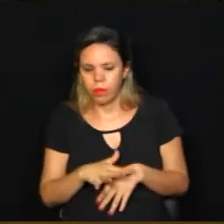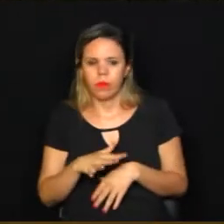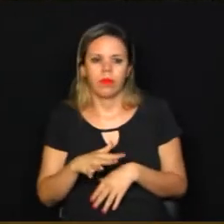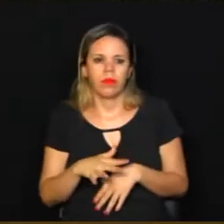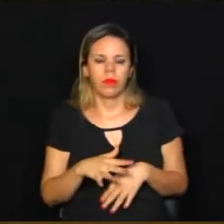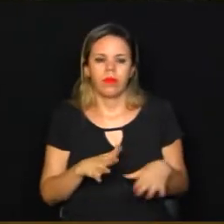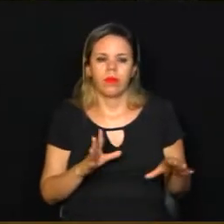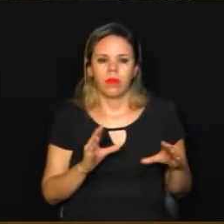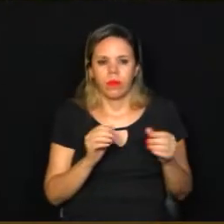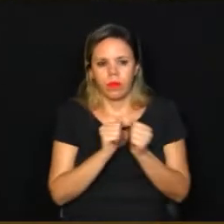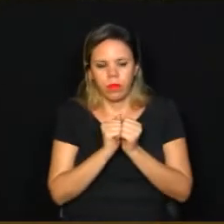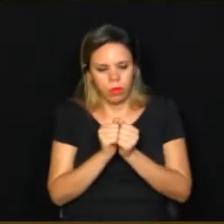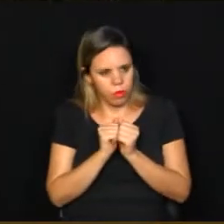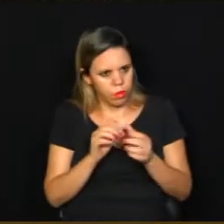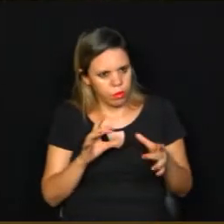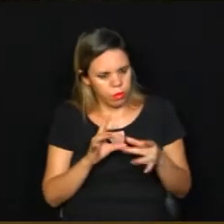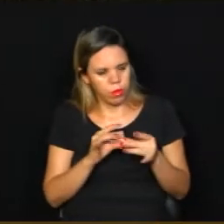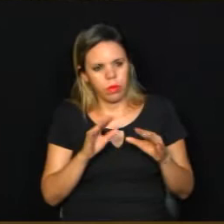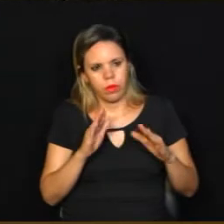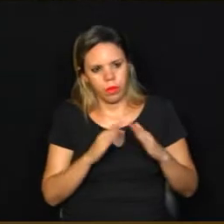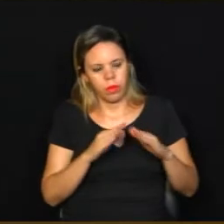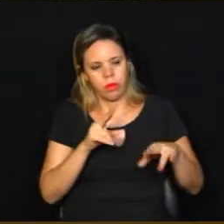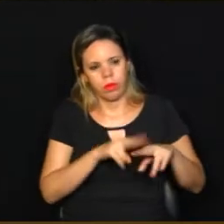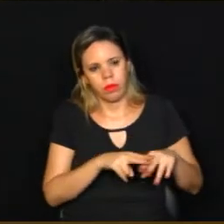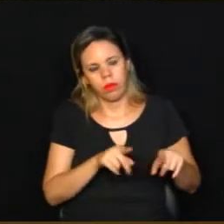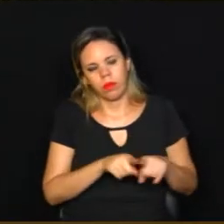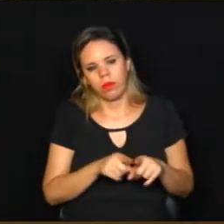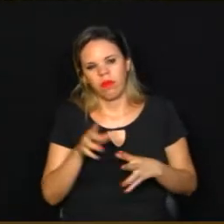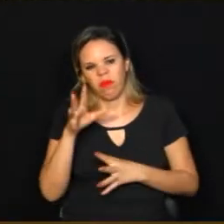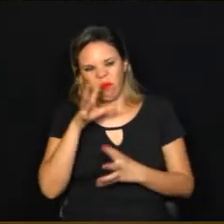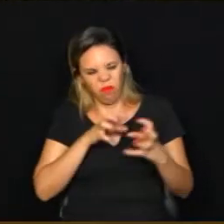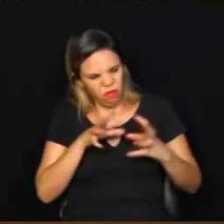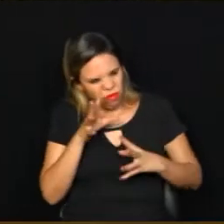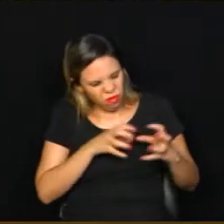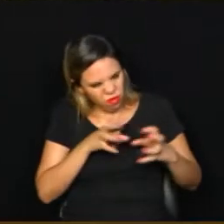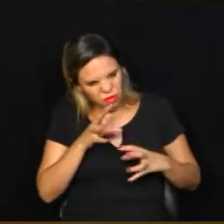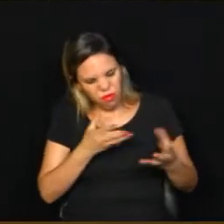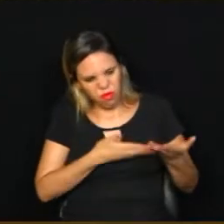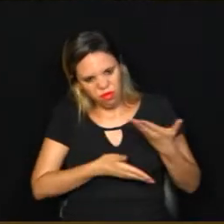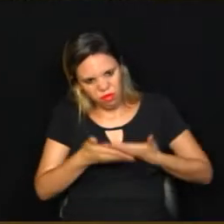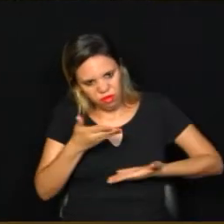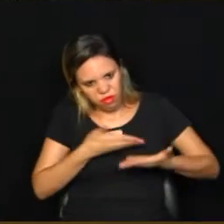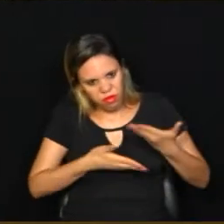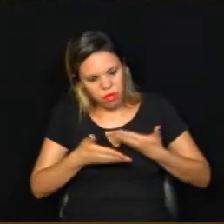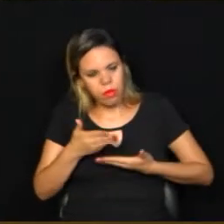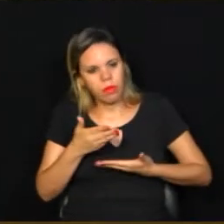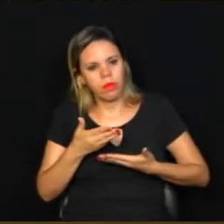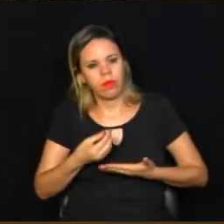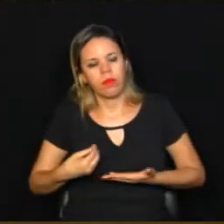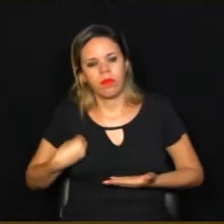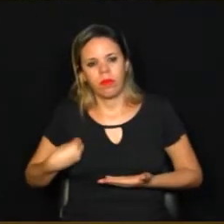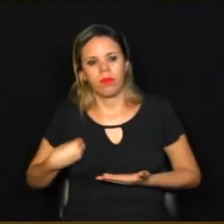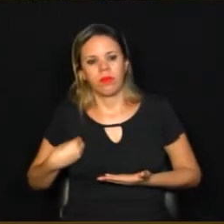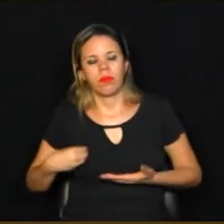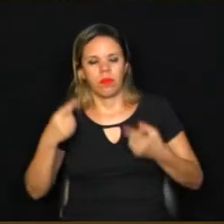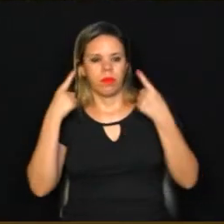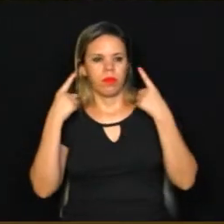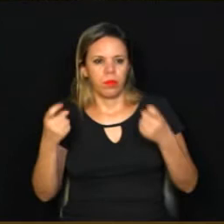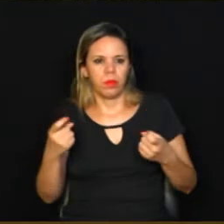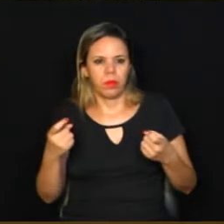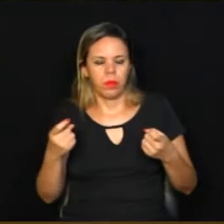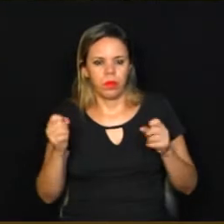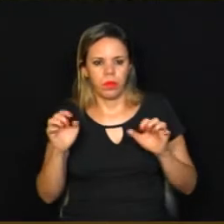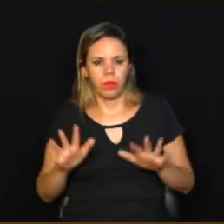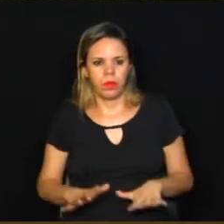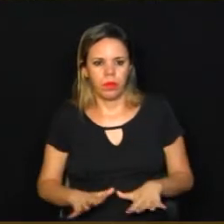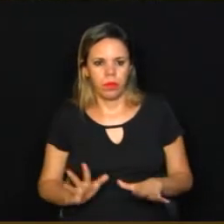ficaram mais confinadas, as famílias com conflito já de convivência, da existência de violência,